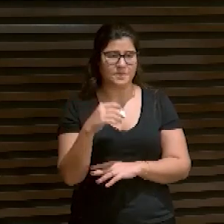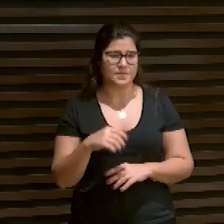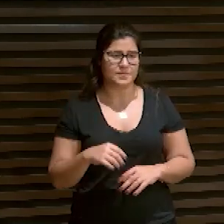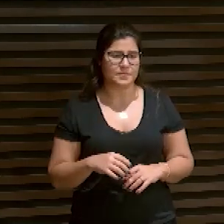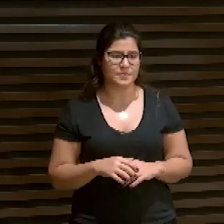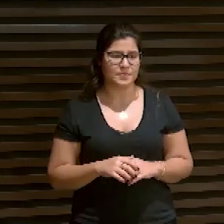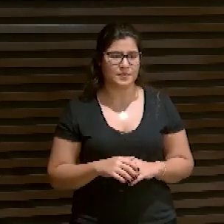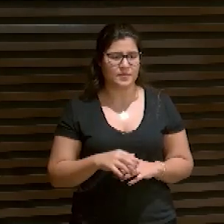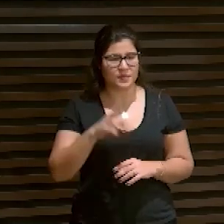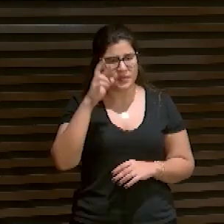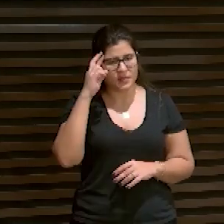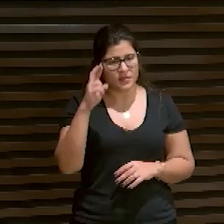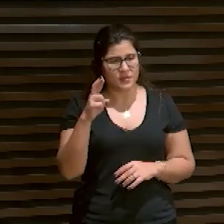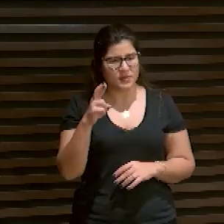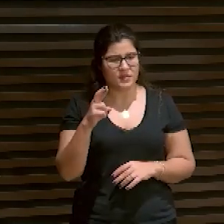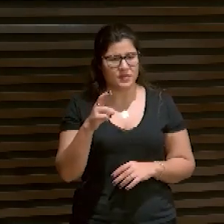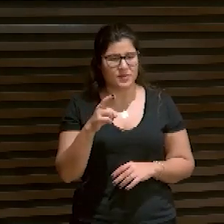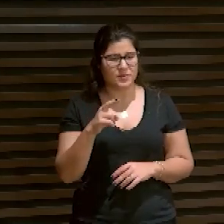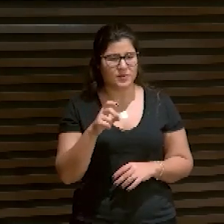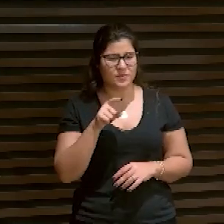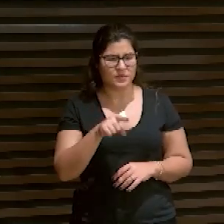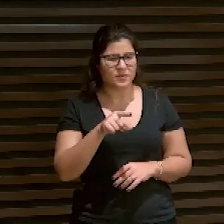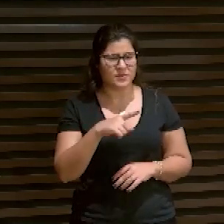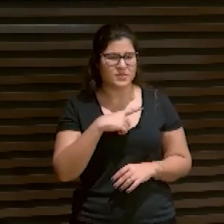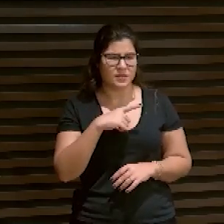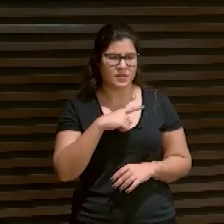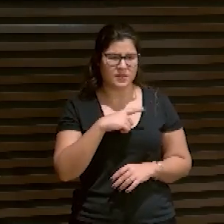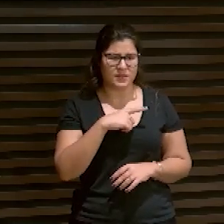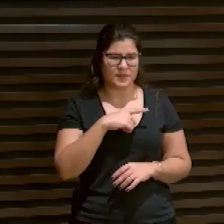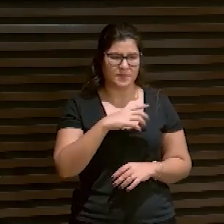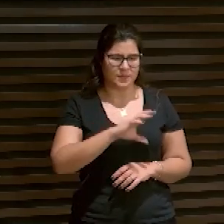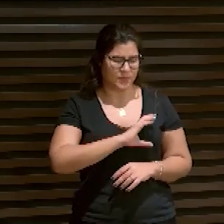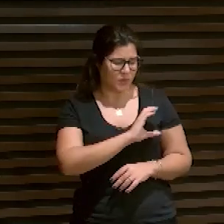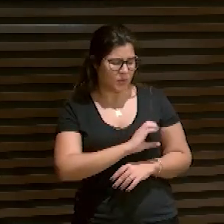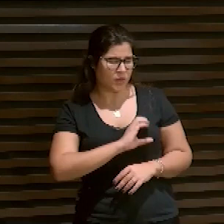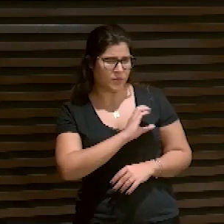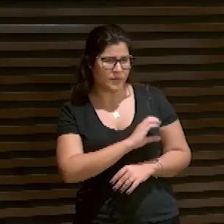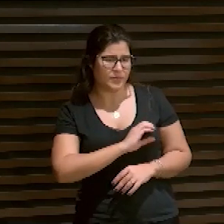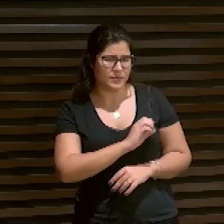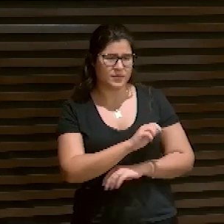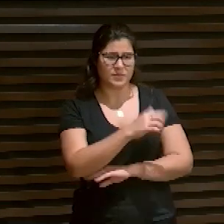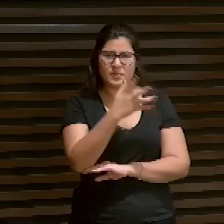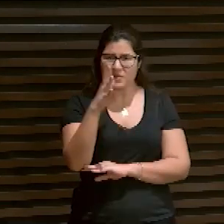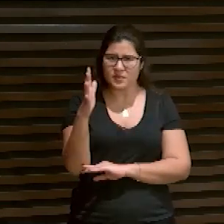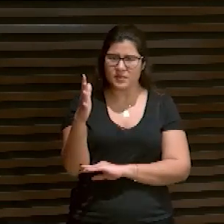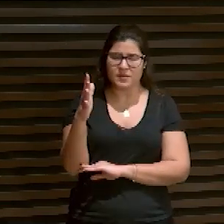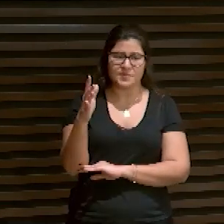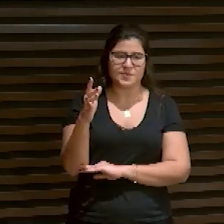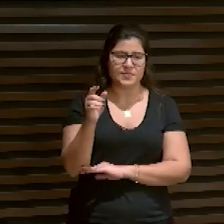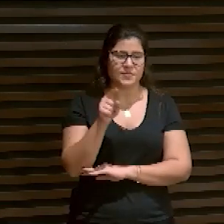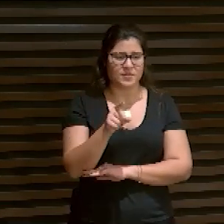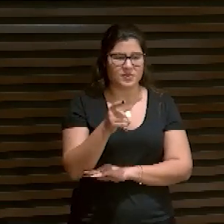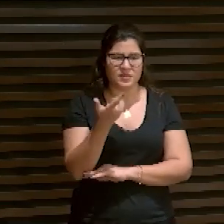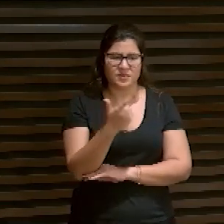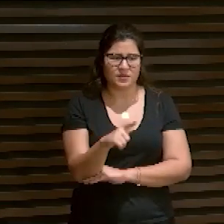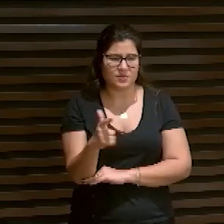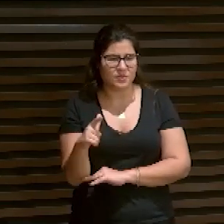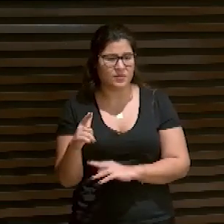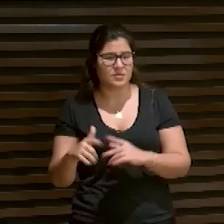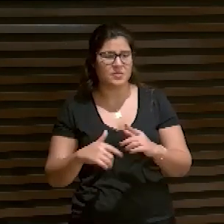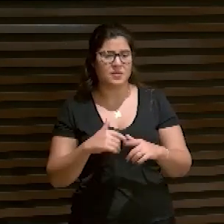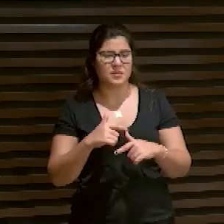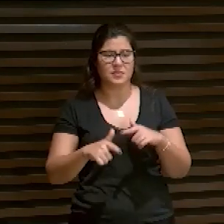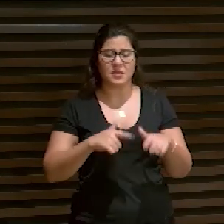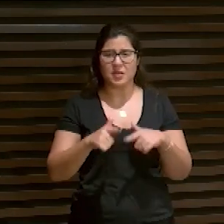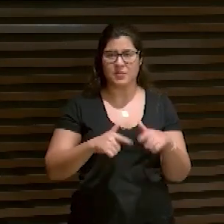tens compaixão da planta que te não custou trabalho, a qual não fizeste crescer, que numa noite nasceu e numa